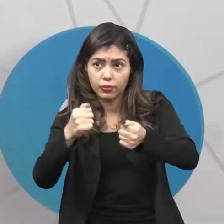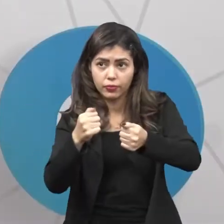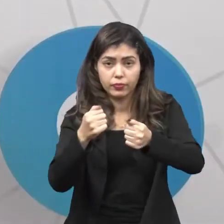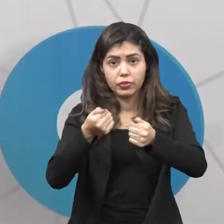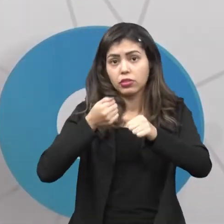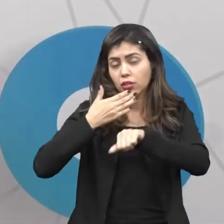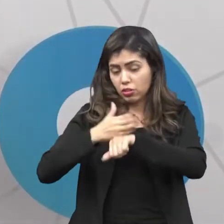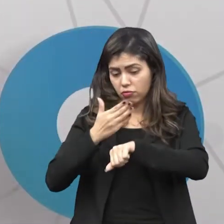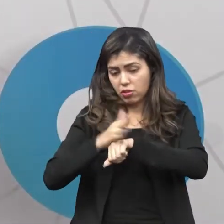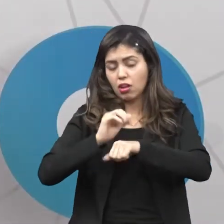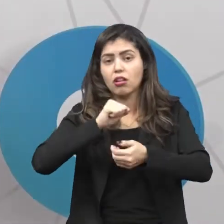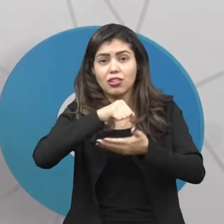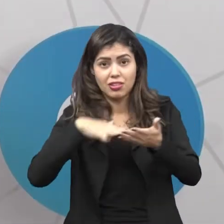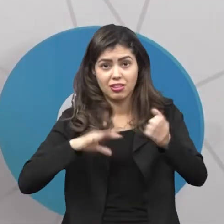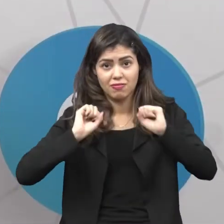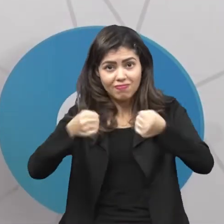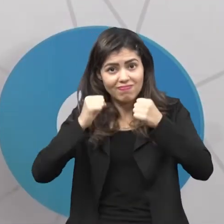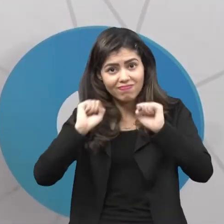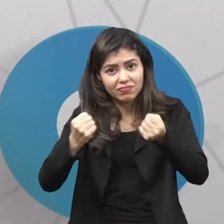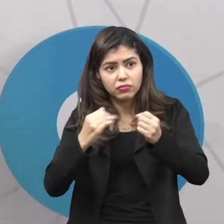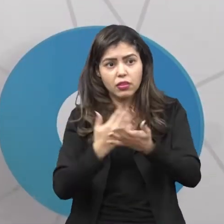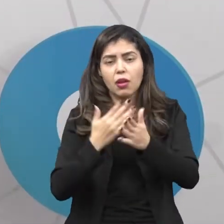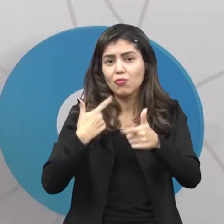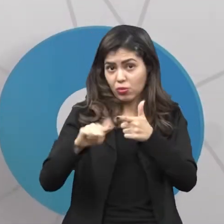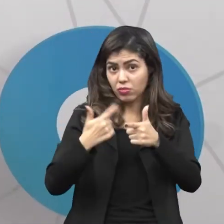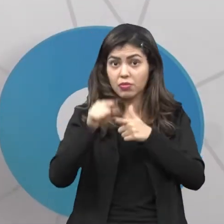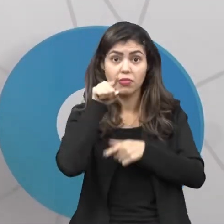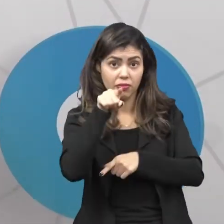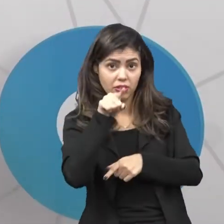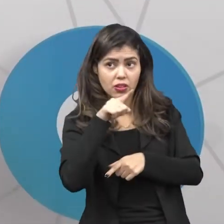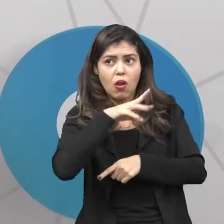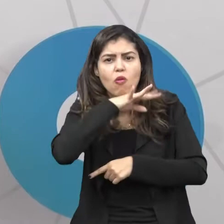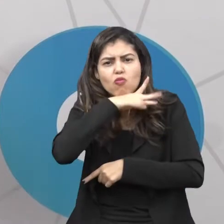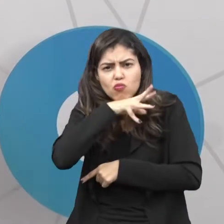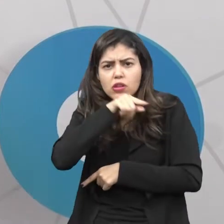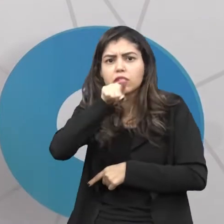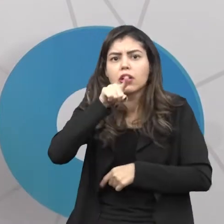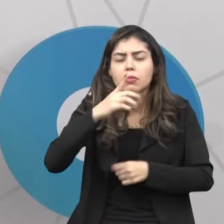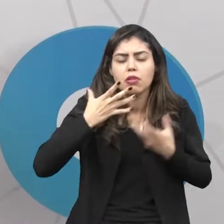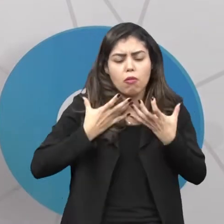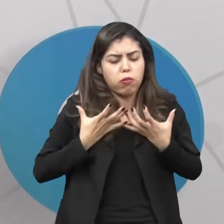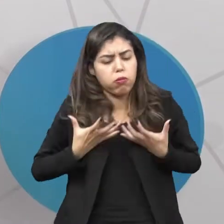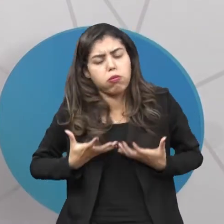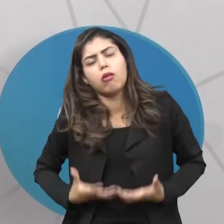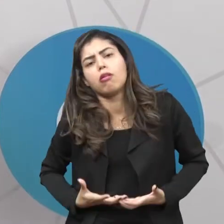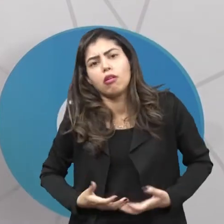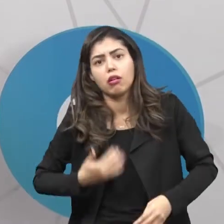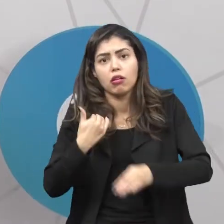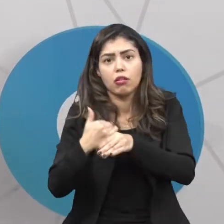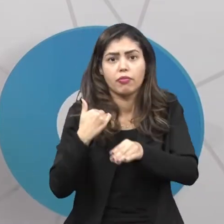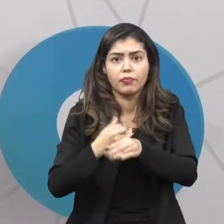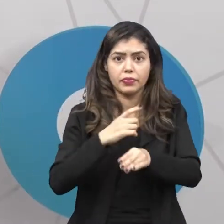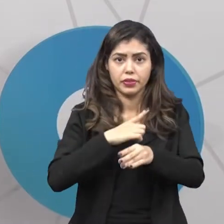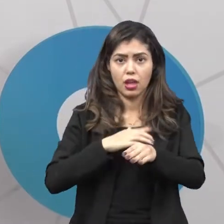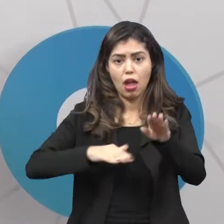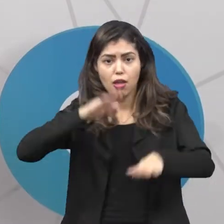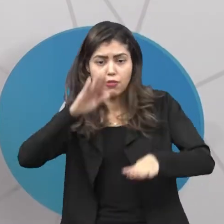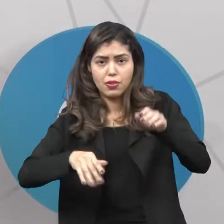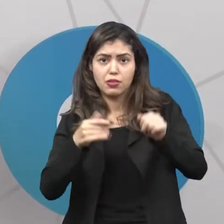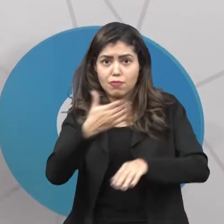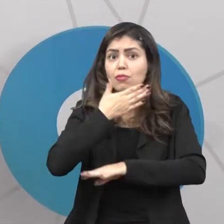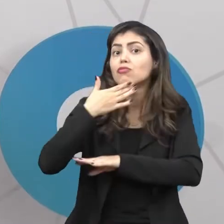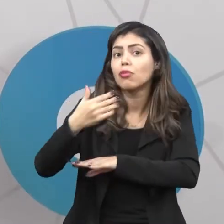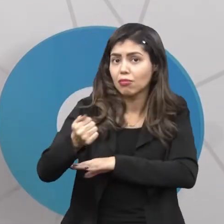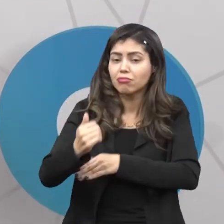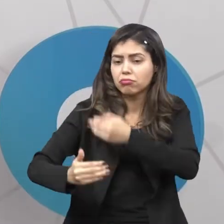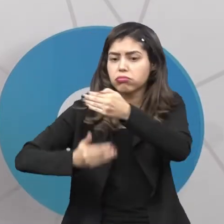esse exercício além do teu limite, ele causa essas coisas ruins, faz com que você fique sempre cansado, que você, ao invés de melhorar o